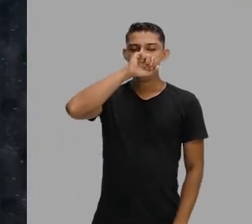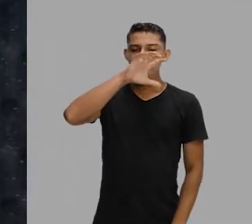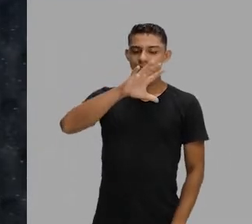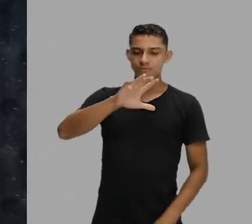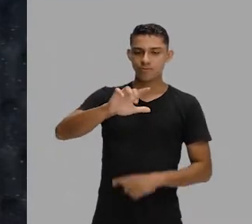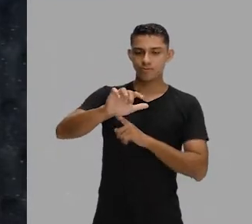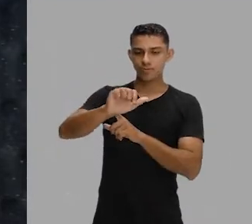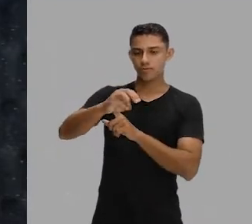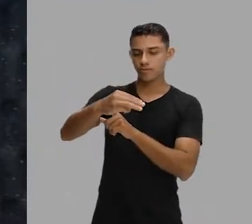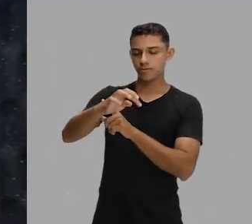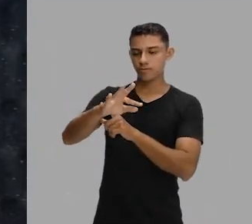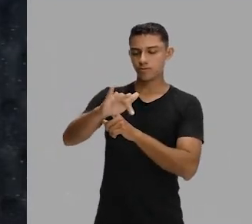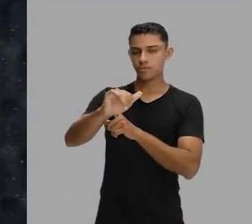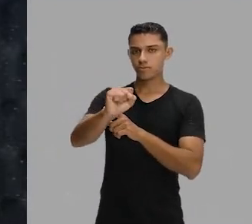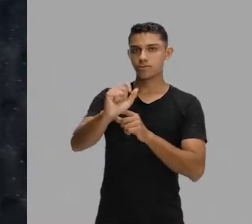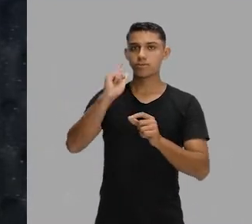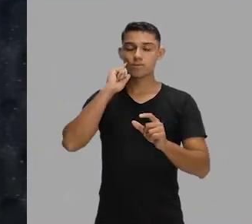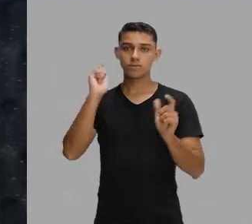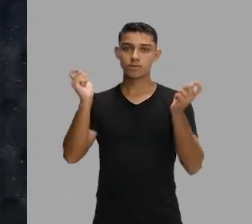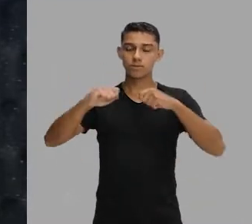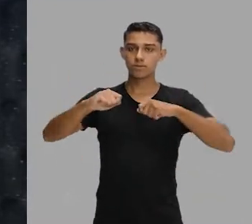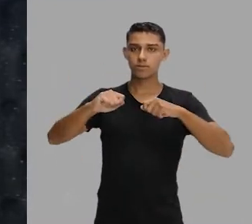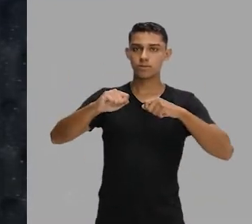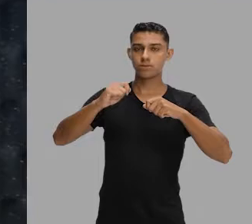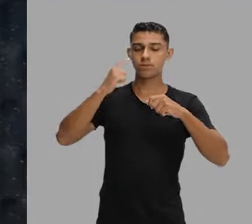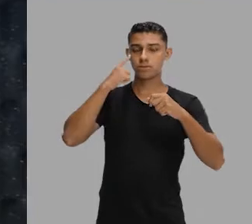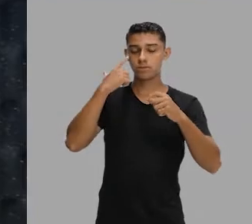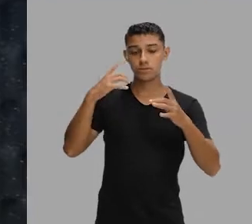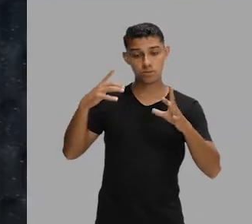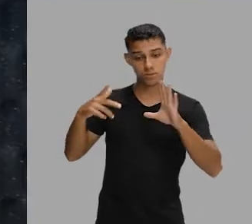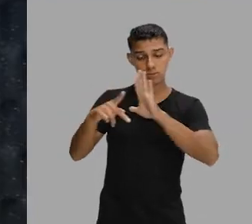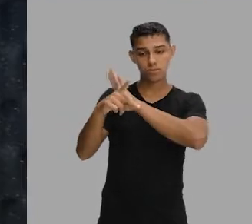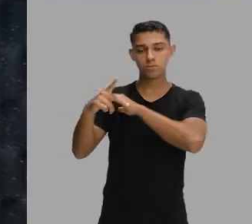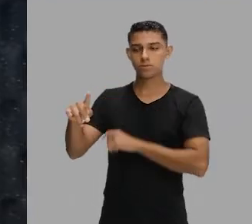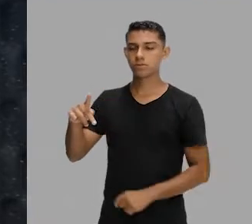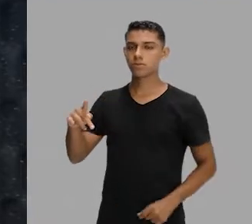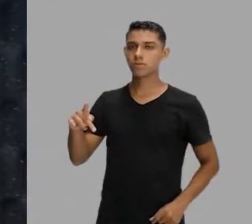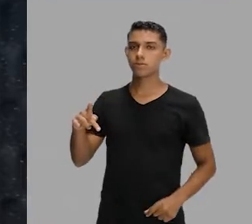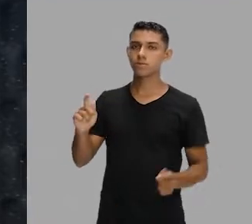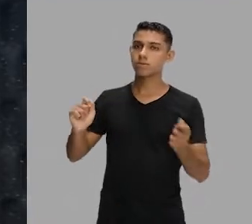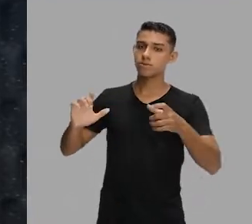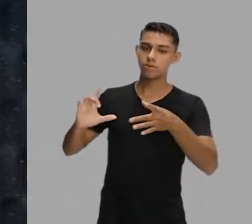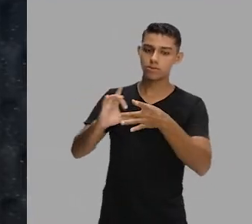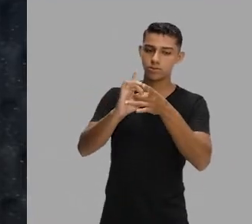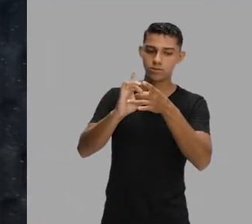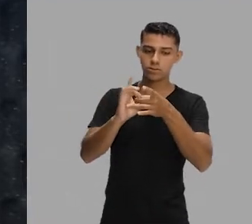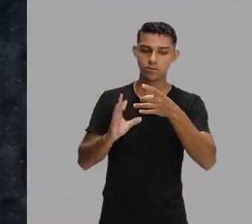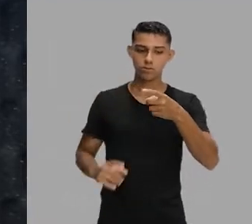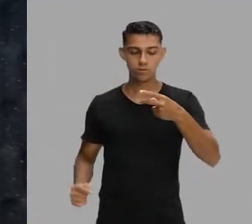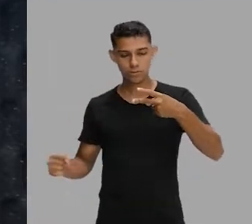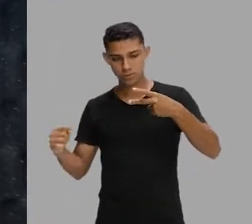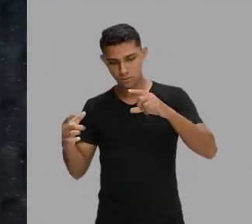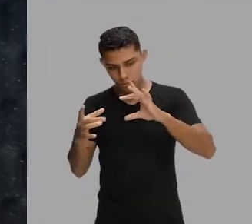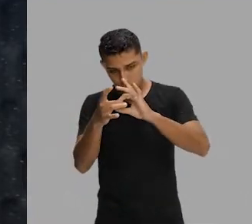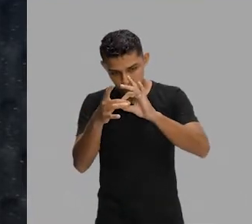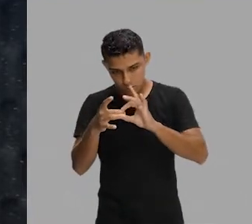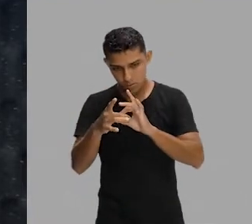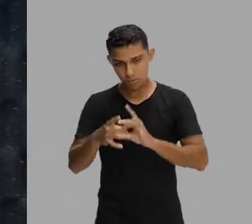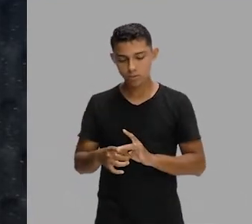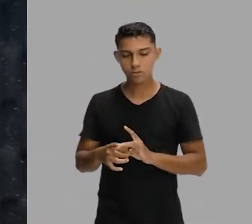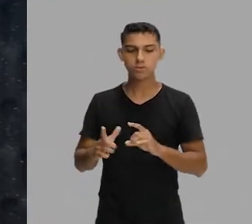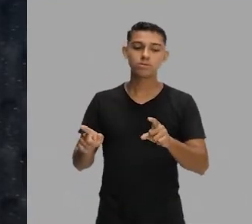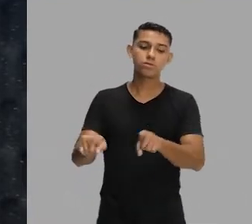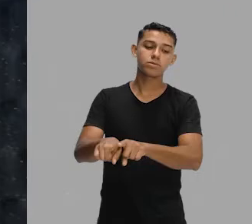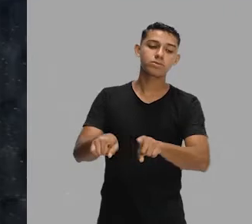Falar propriamente desse tipo de ligação, a formação de ligas metálicas e também